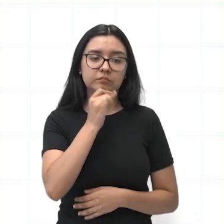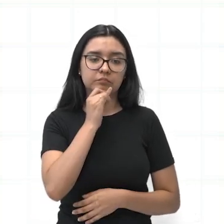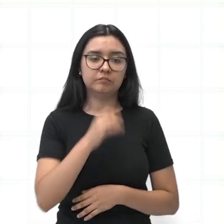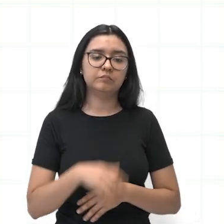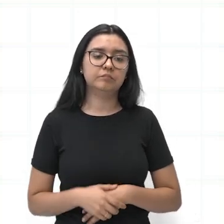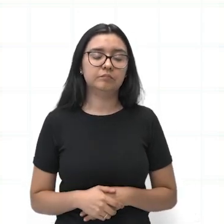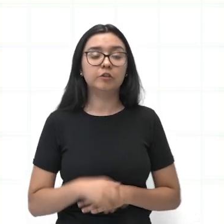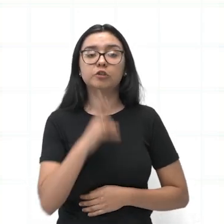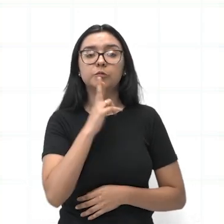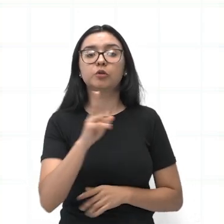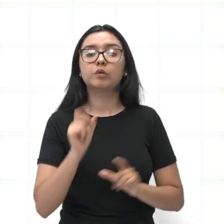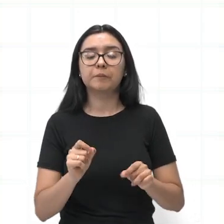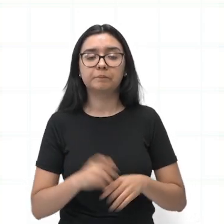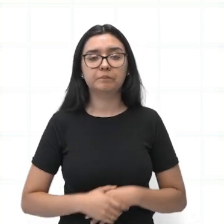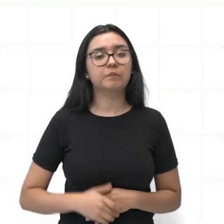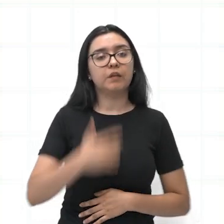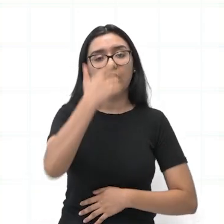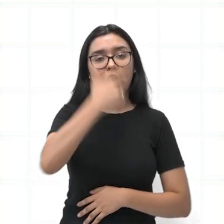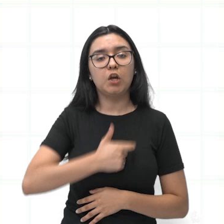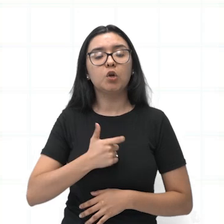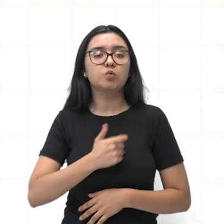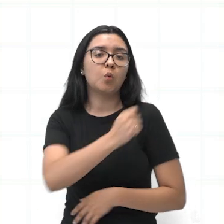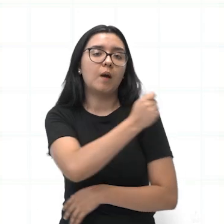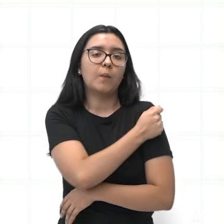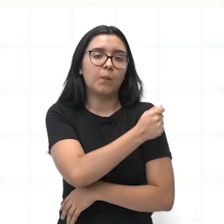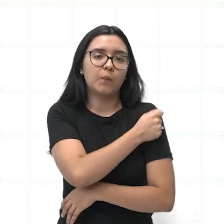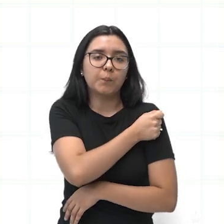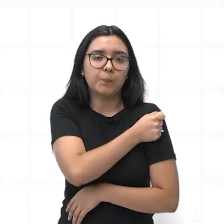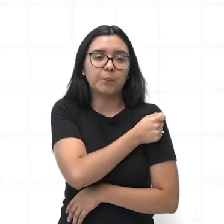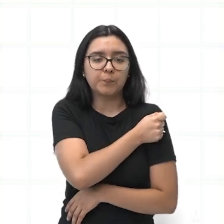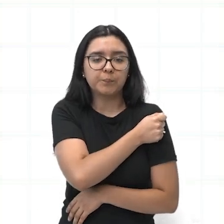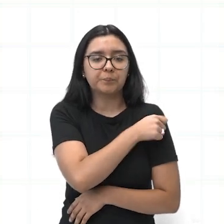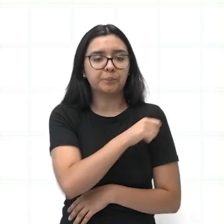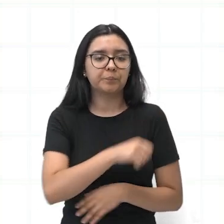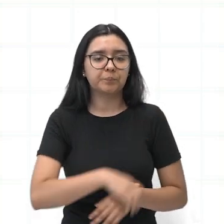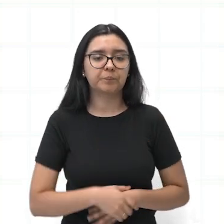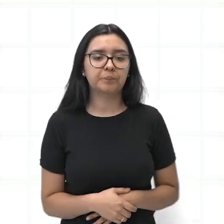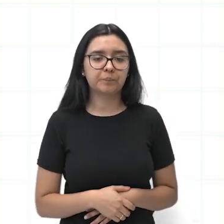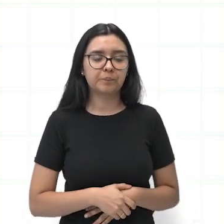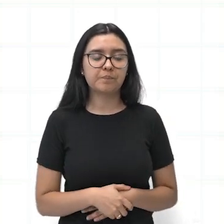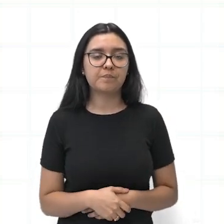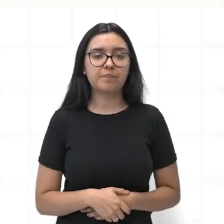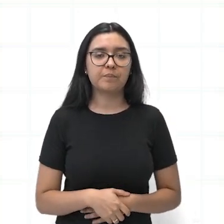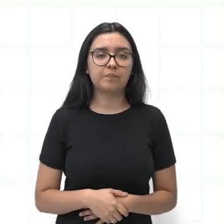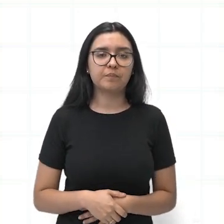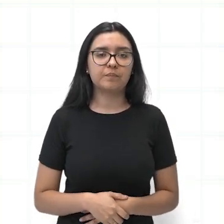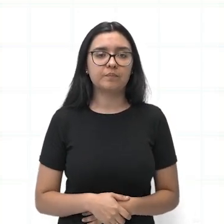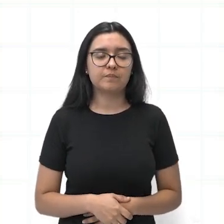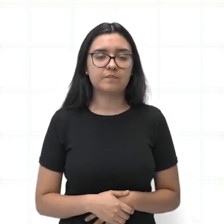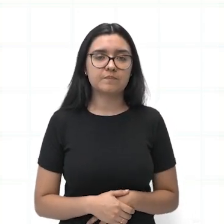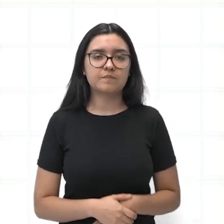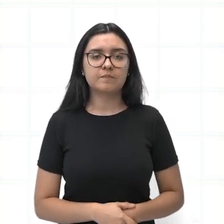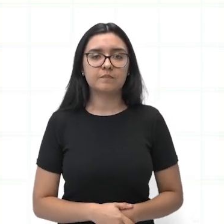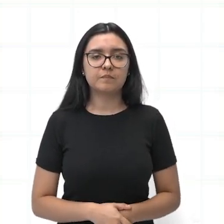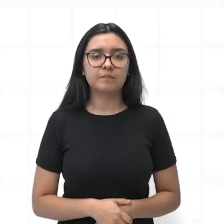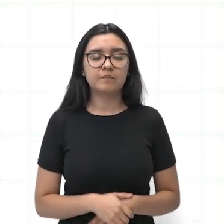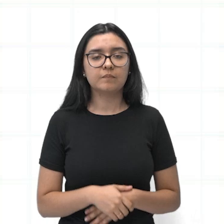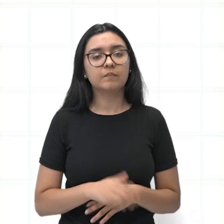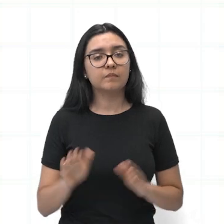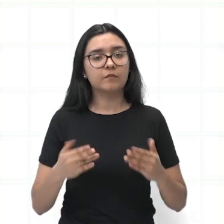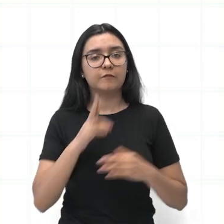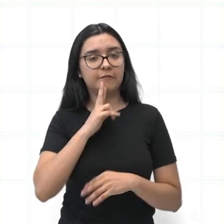a student. Eu sou estudante, eu sou, tá? Então, I'm a student. I'm